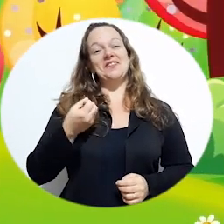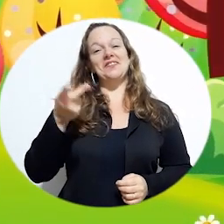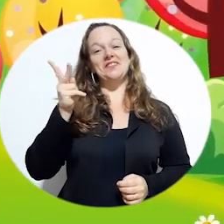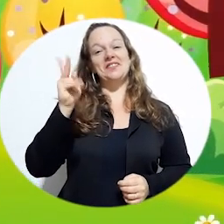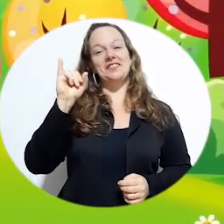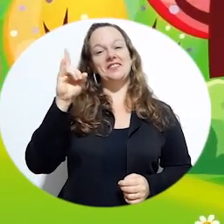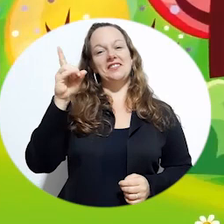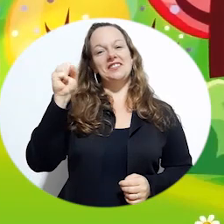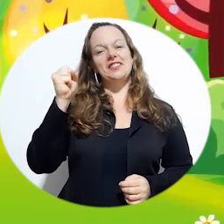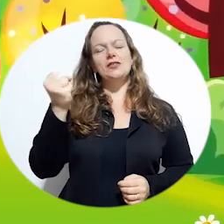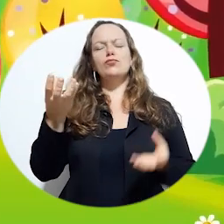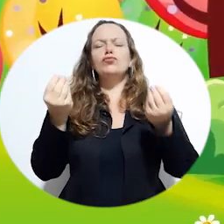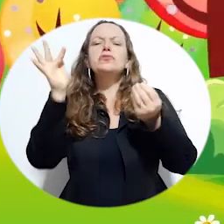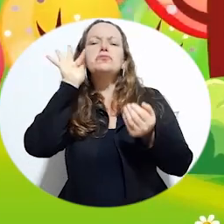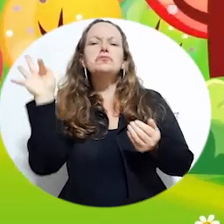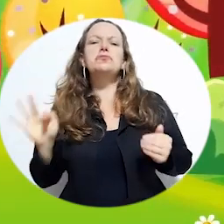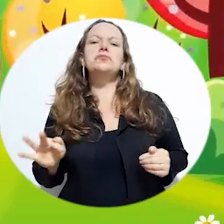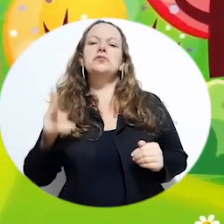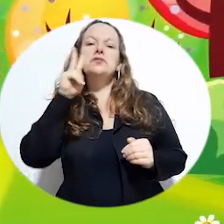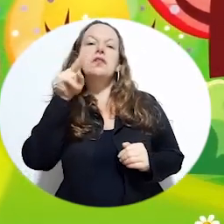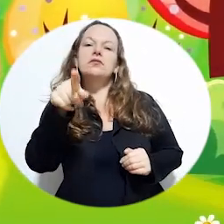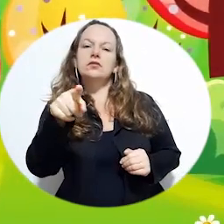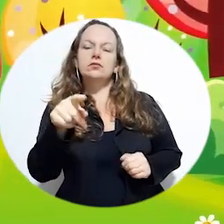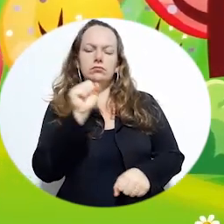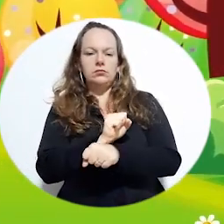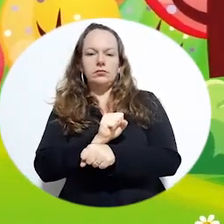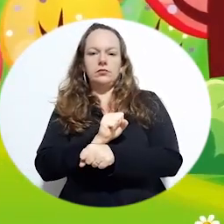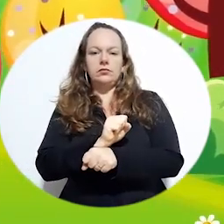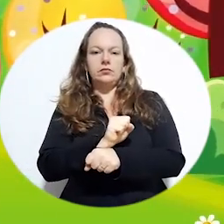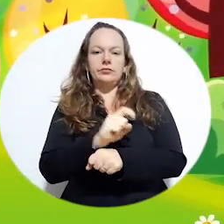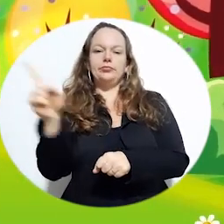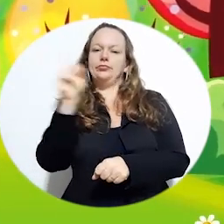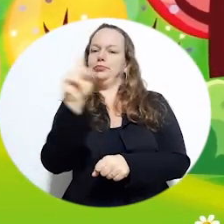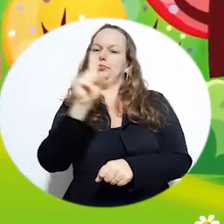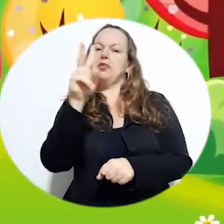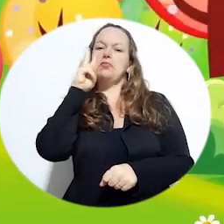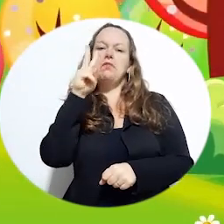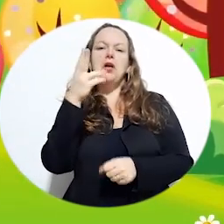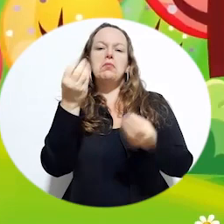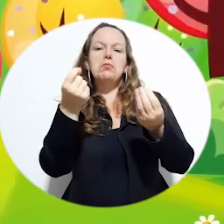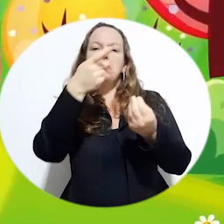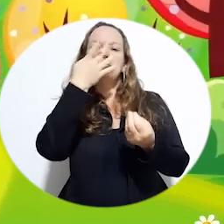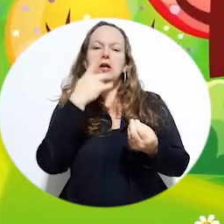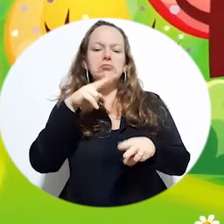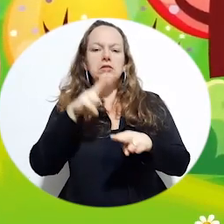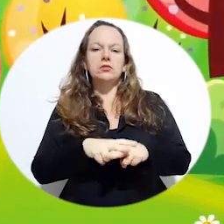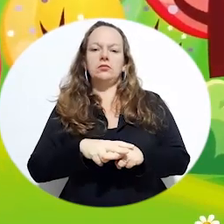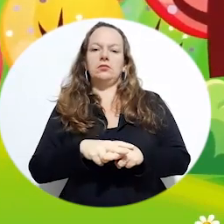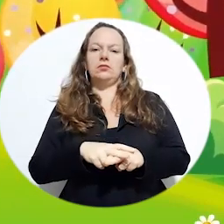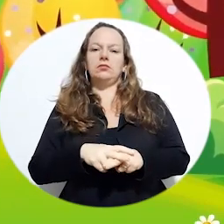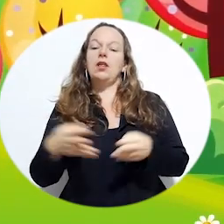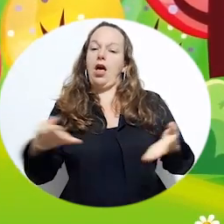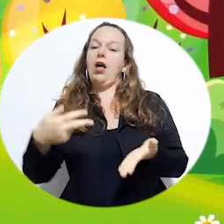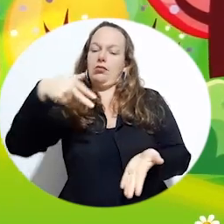Kids! Nossa, eu tô muito feliz de ver vocês! Peraí! Não, eu tô vendo várias crianças sentadas ainda, viu?